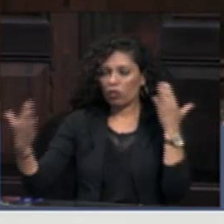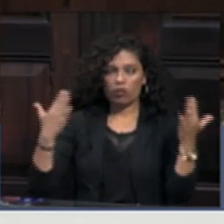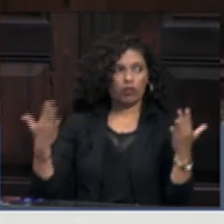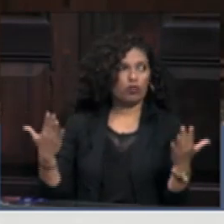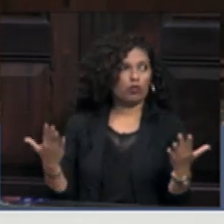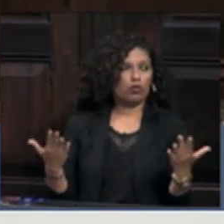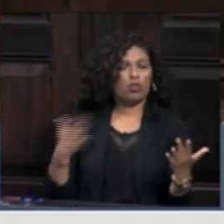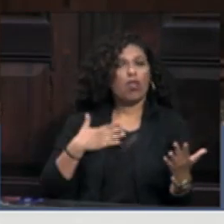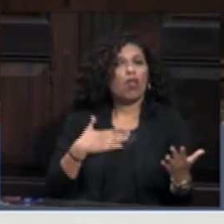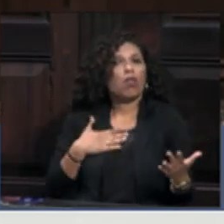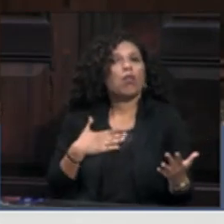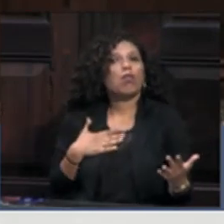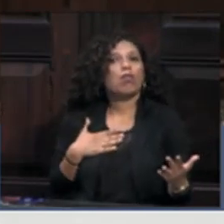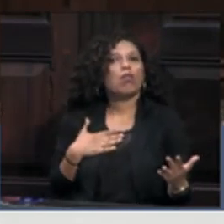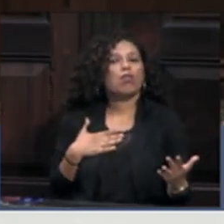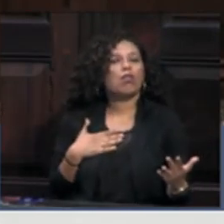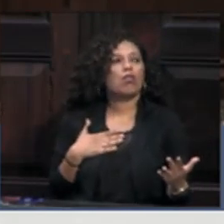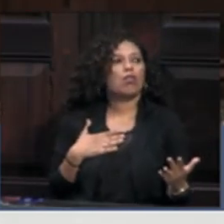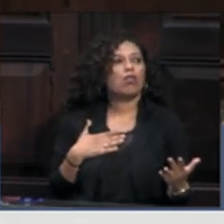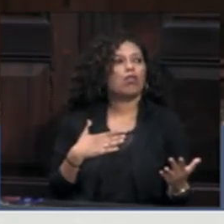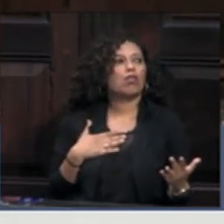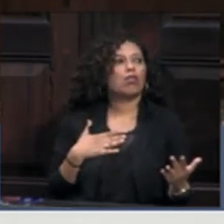E eu,